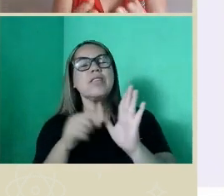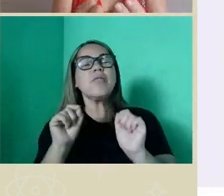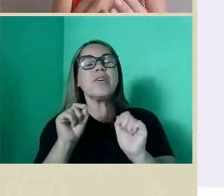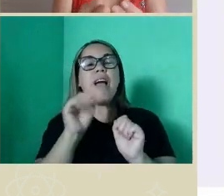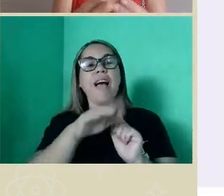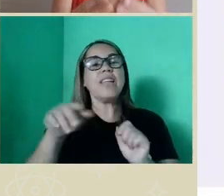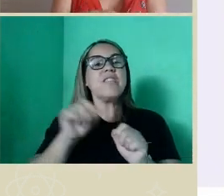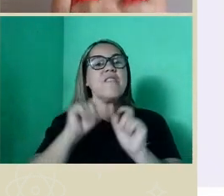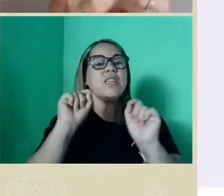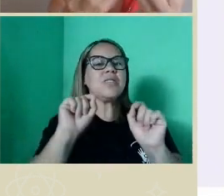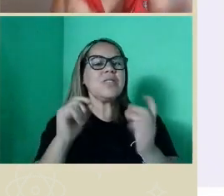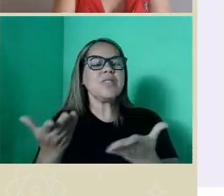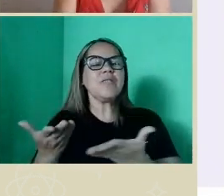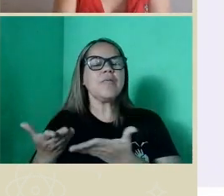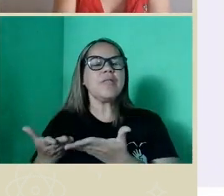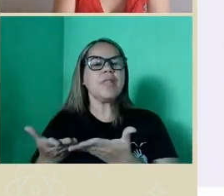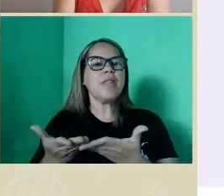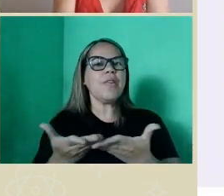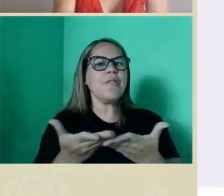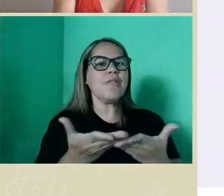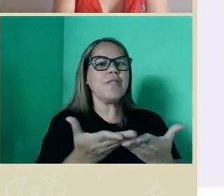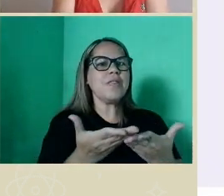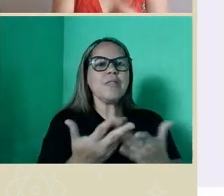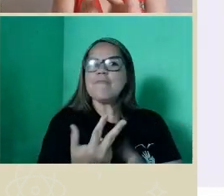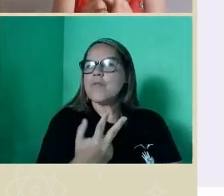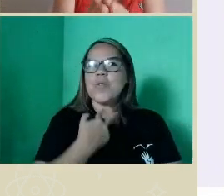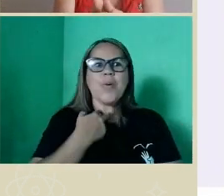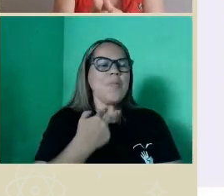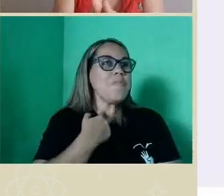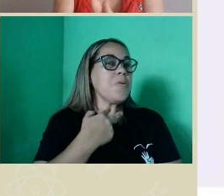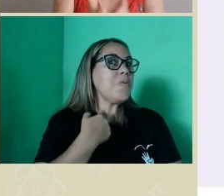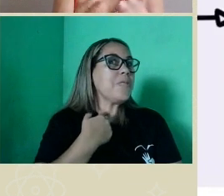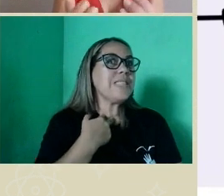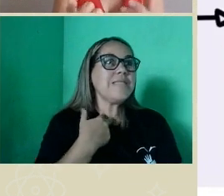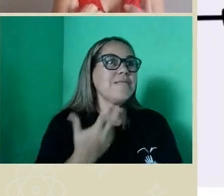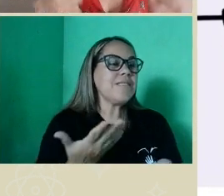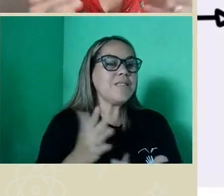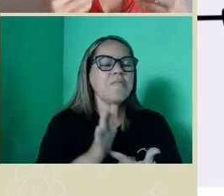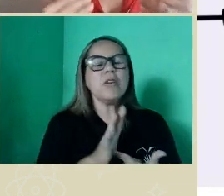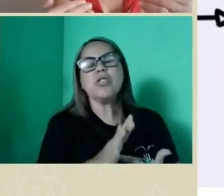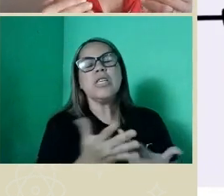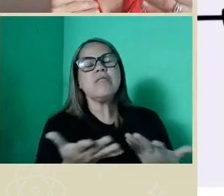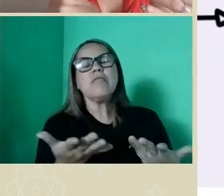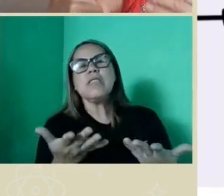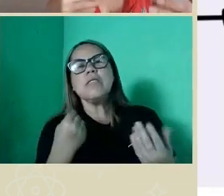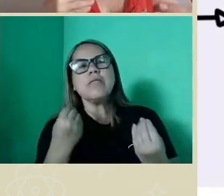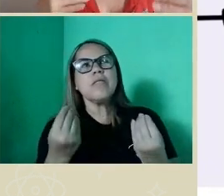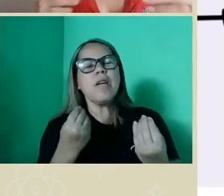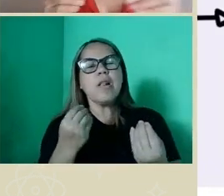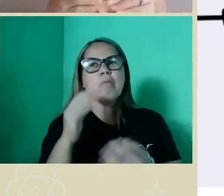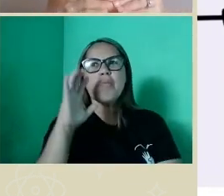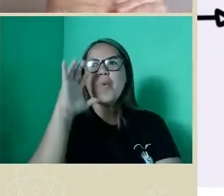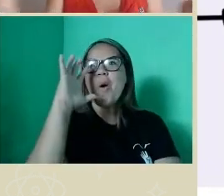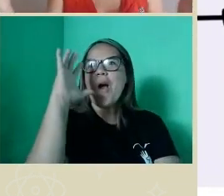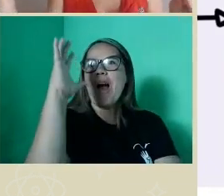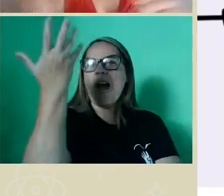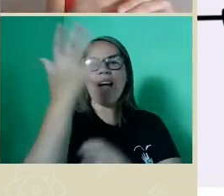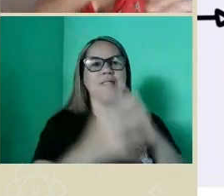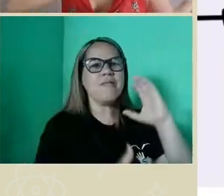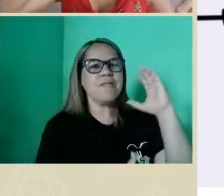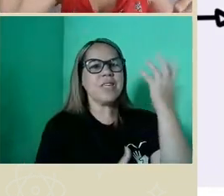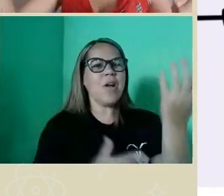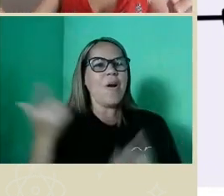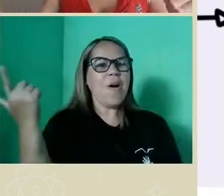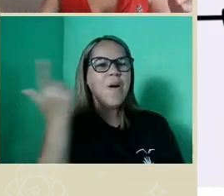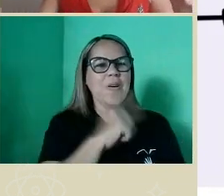o que não podia ser apresentado e ela com a árvore conseguiu burlar